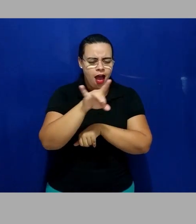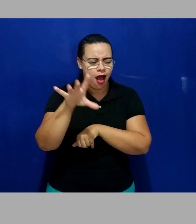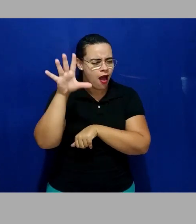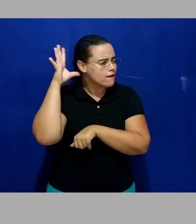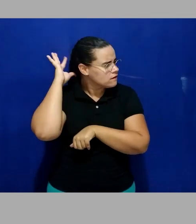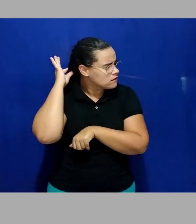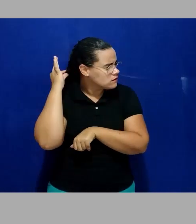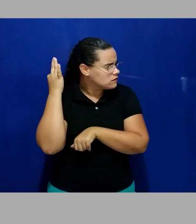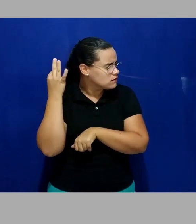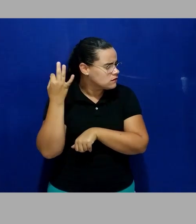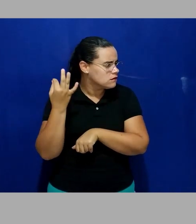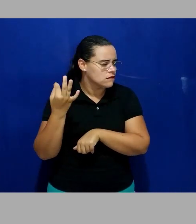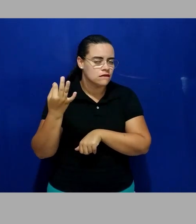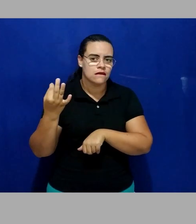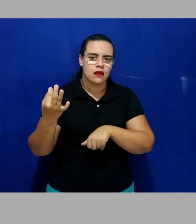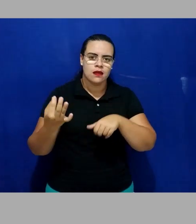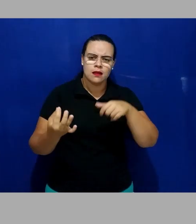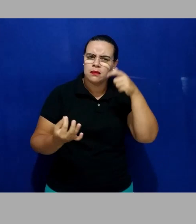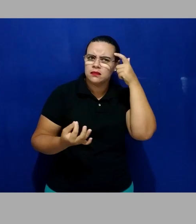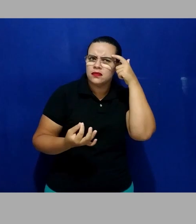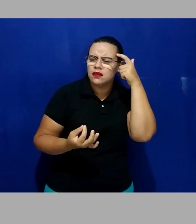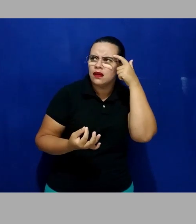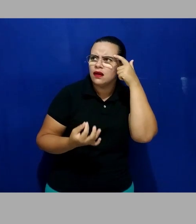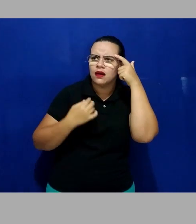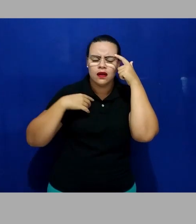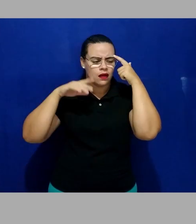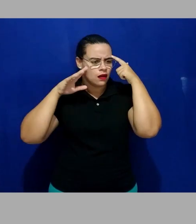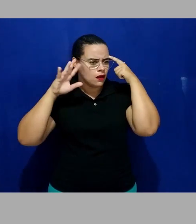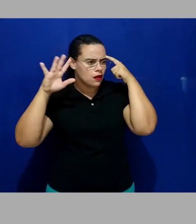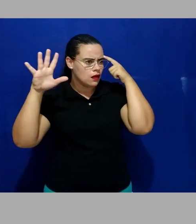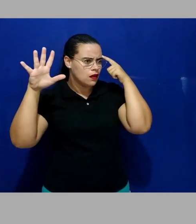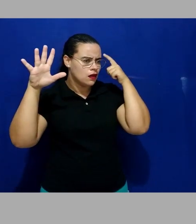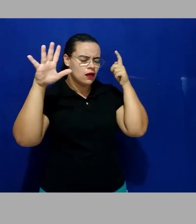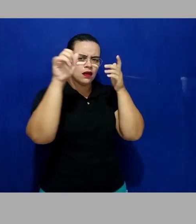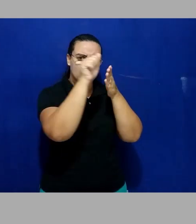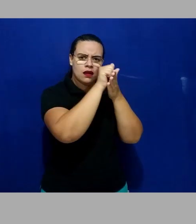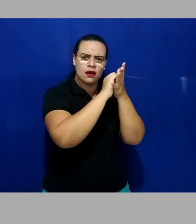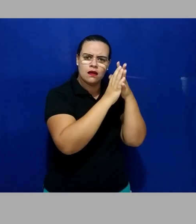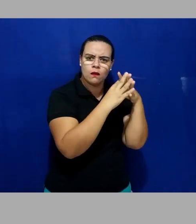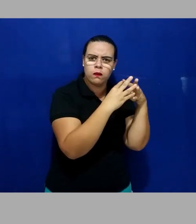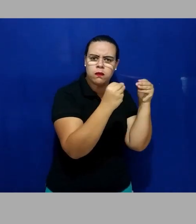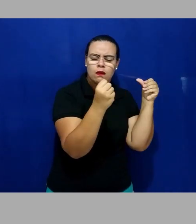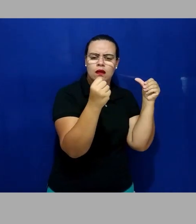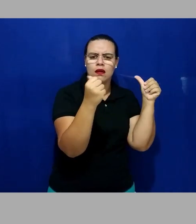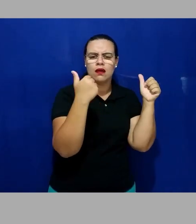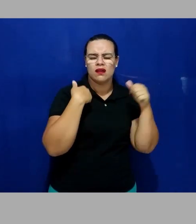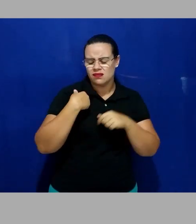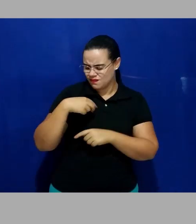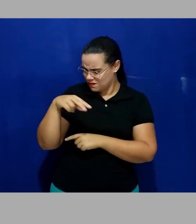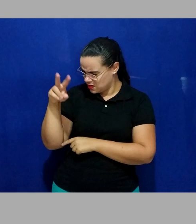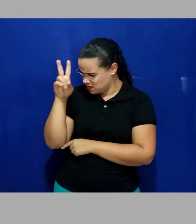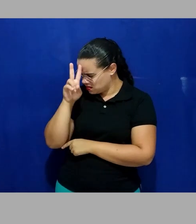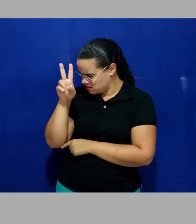do instante revelam de dentro, em cada fio, um pensamento. Aparo,